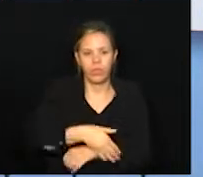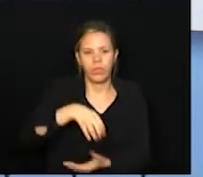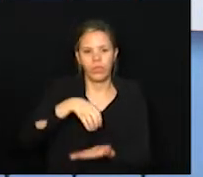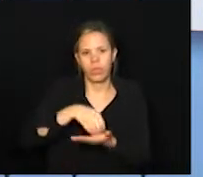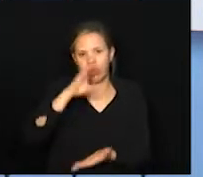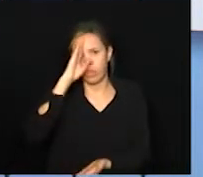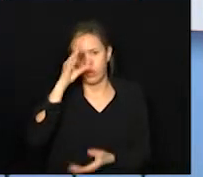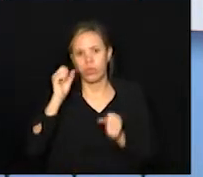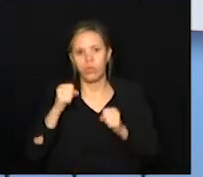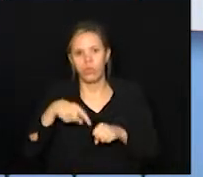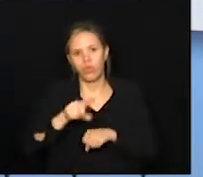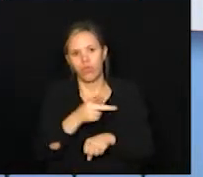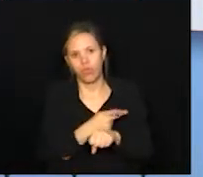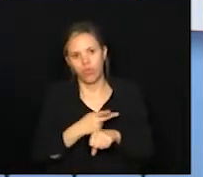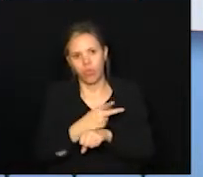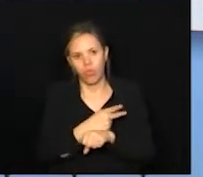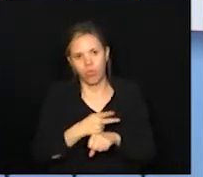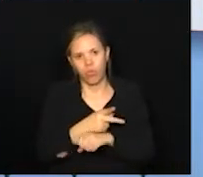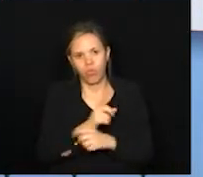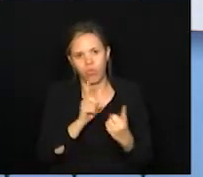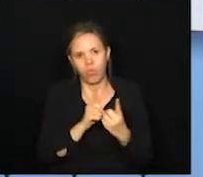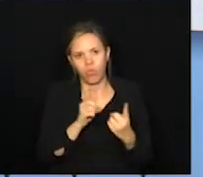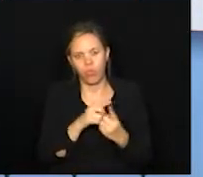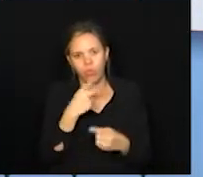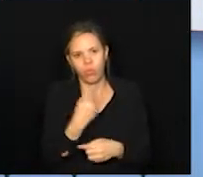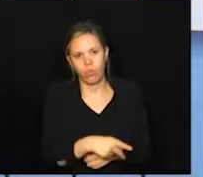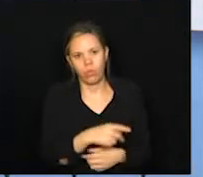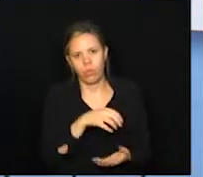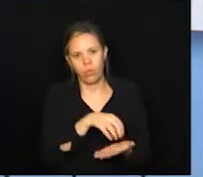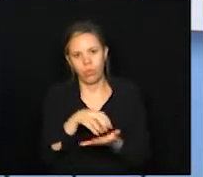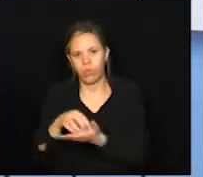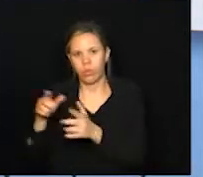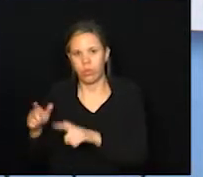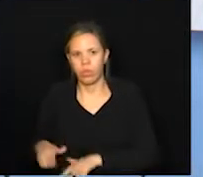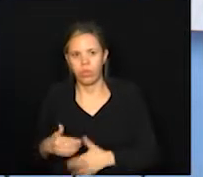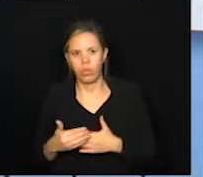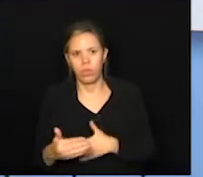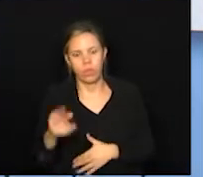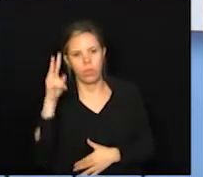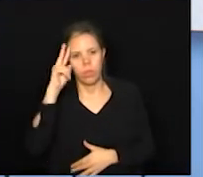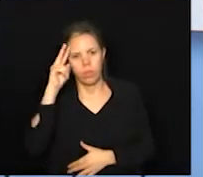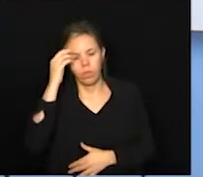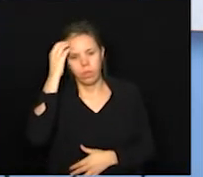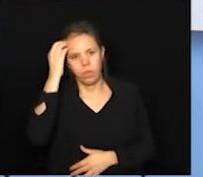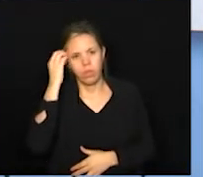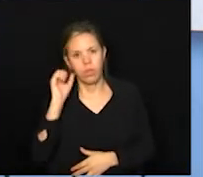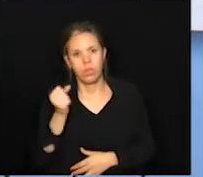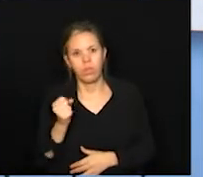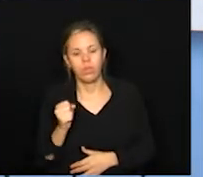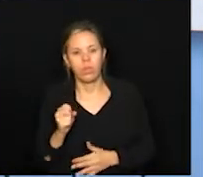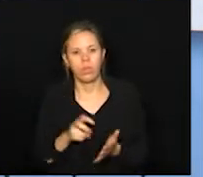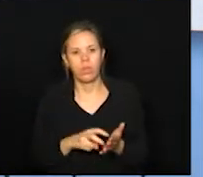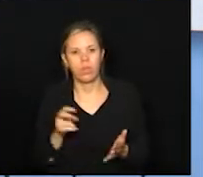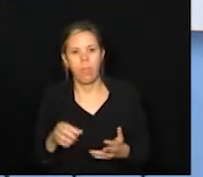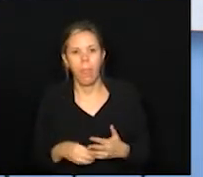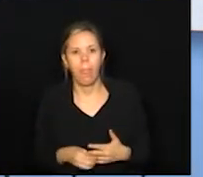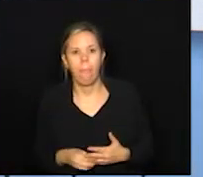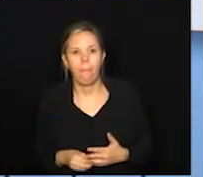sede, pode ser atendido em um desses locais a partir de segunda-feira, 8 horas da